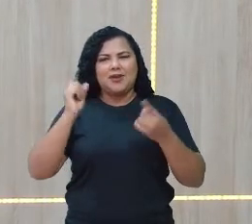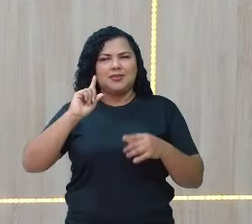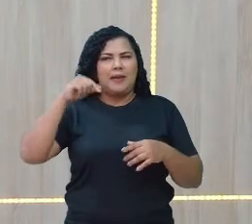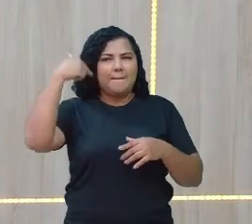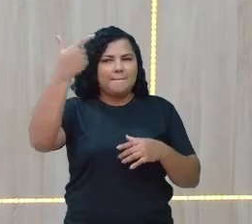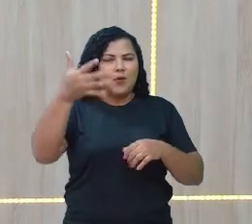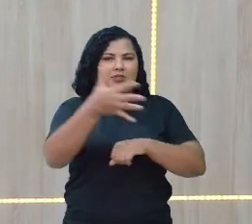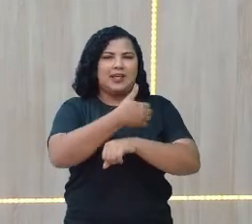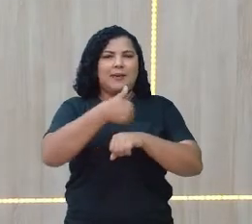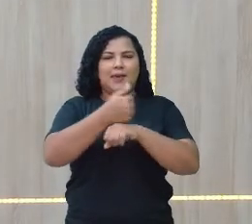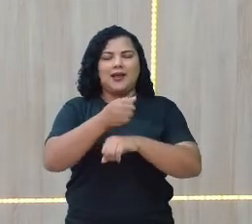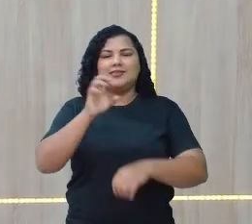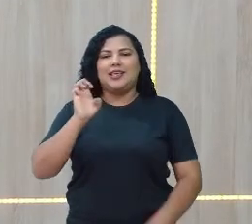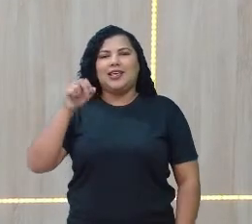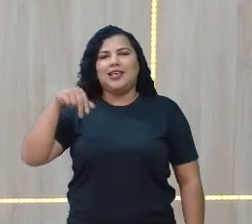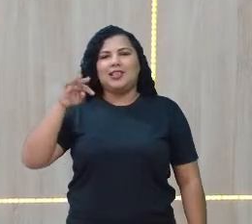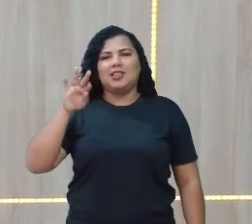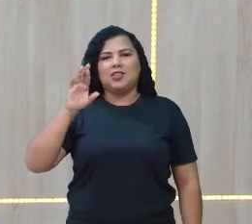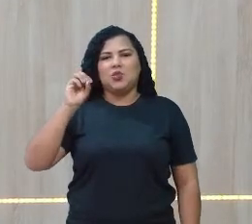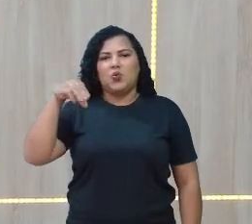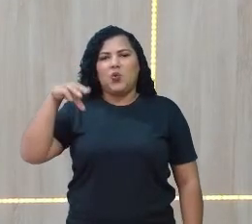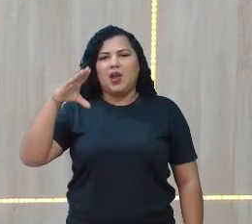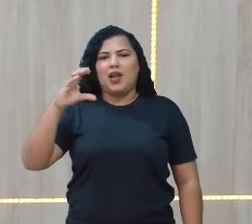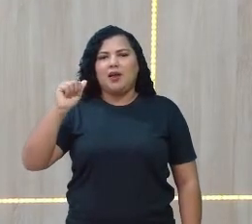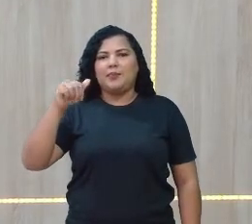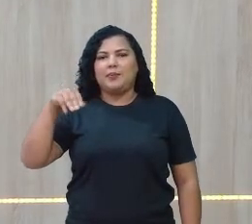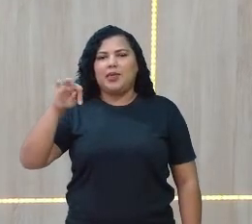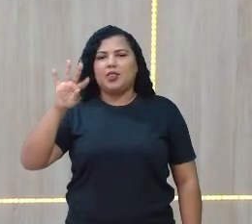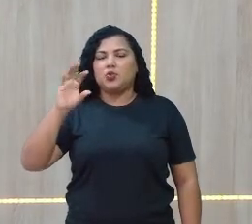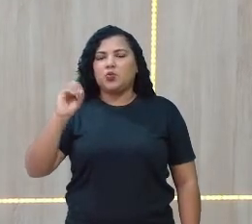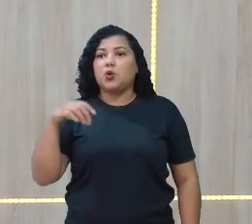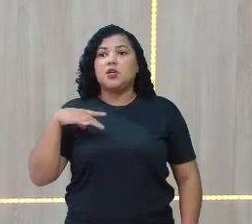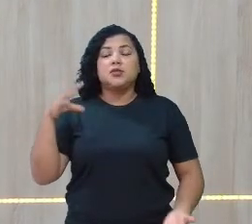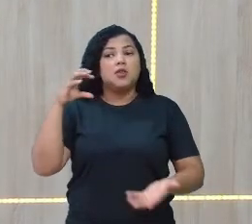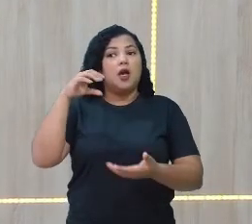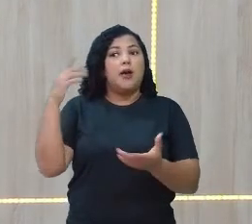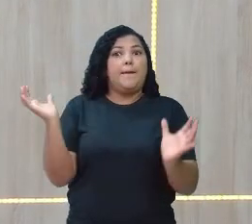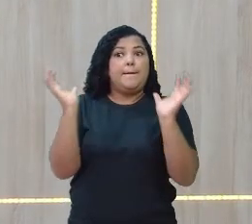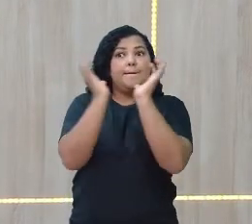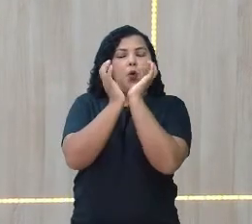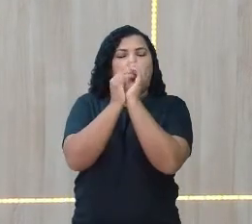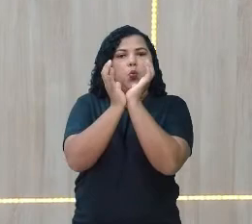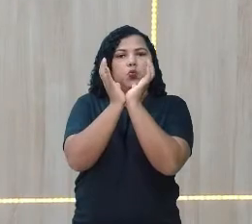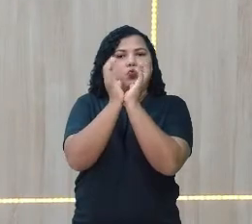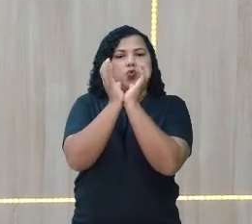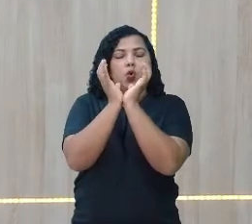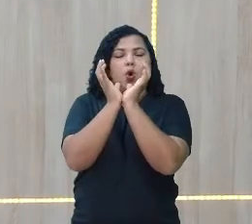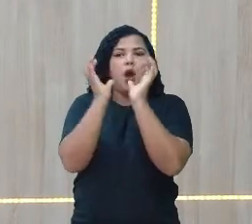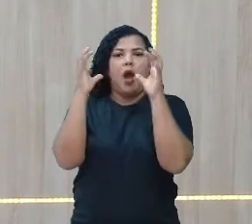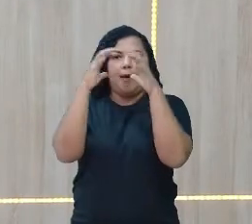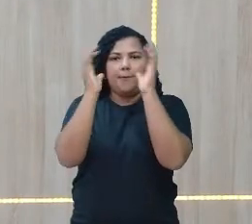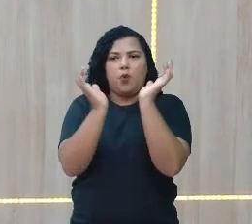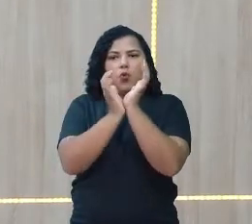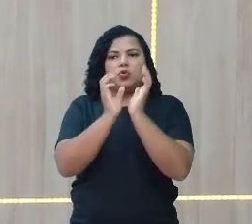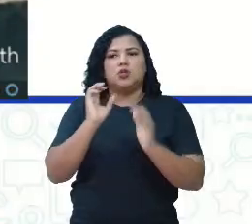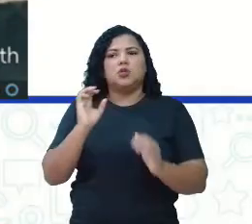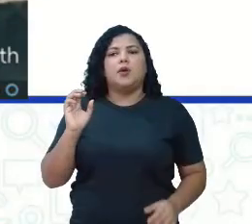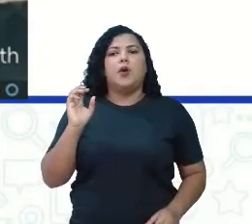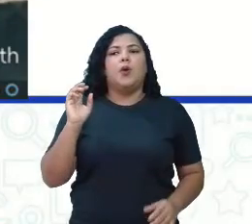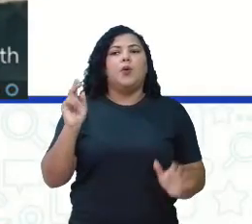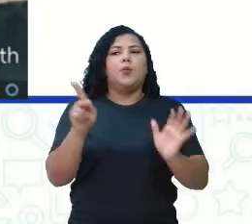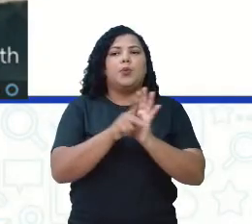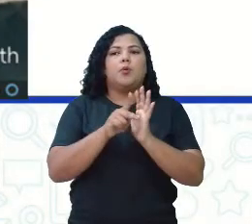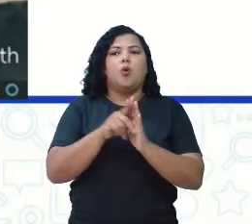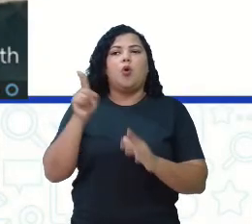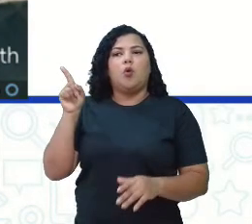da Praça do Entroncamento e a Ponte da Uchoa, ela era uma estação, né? Se a gente for voltar aqui, ó, ela fica justamente